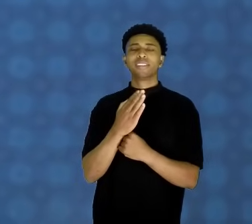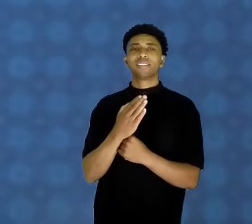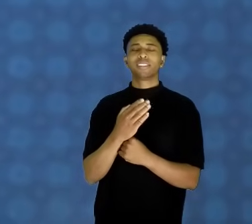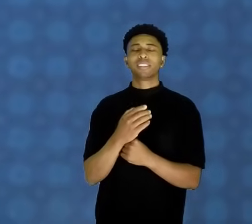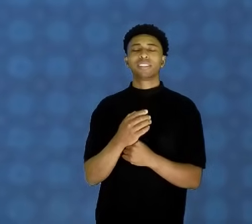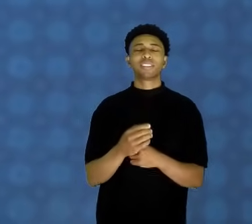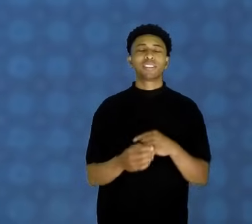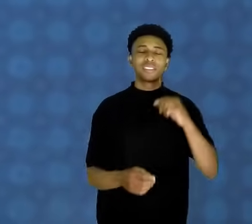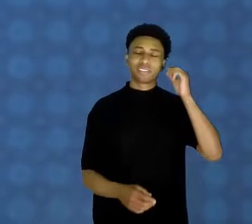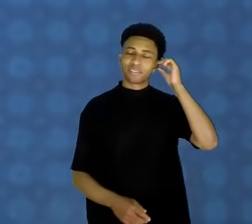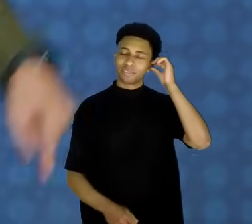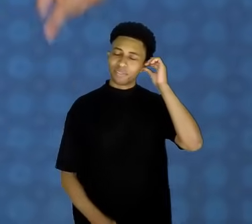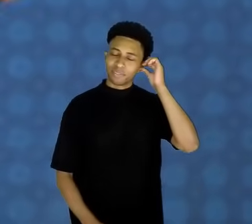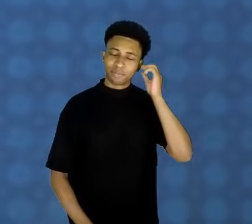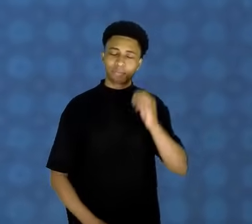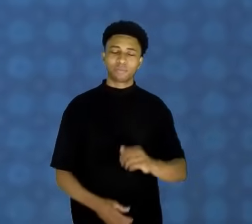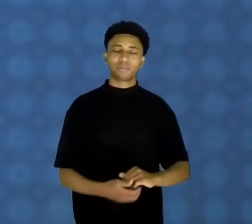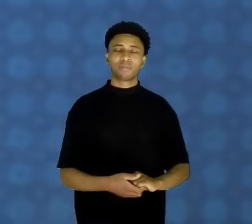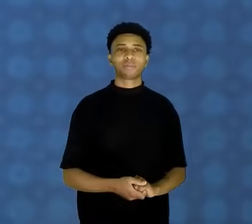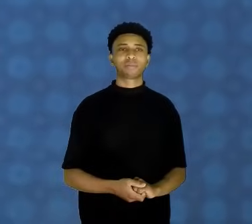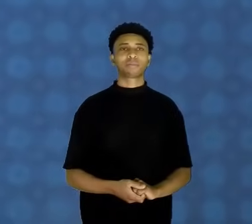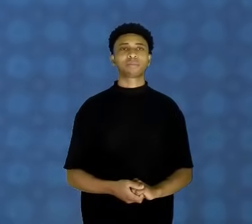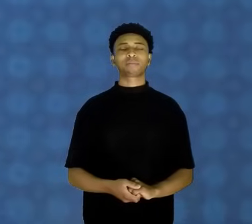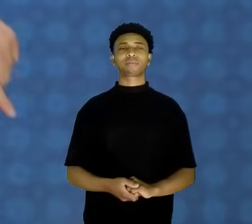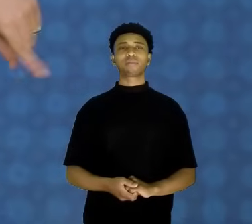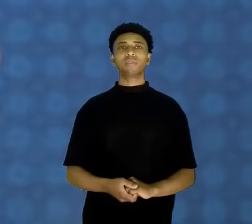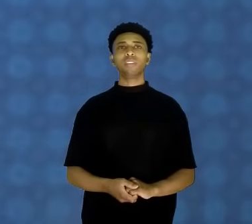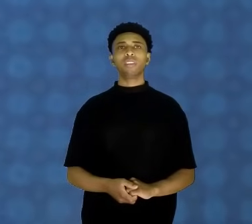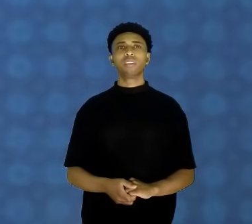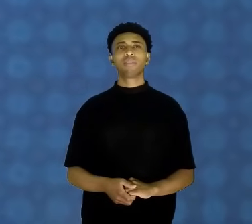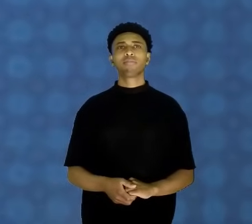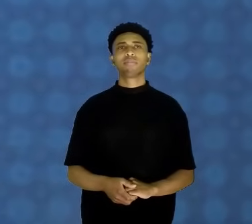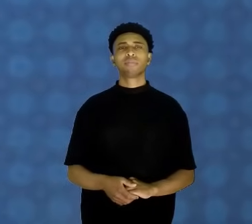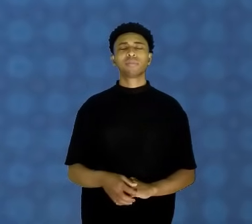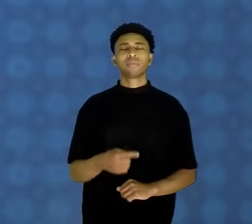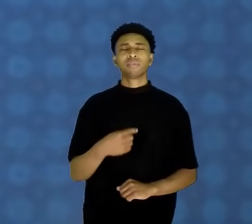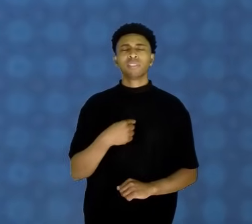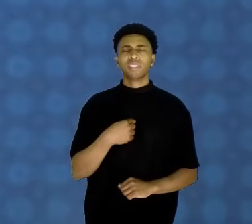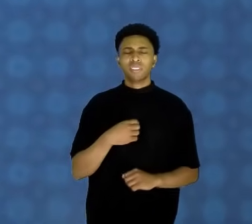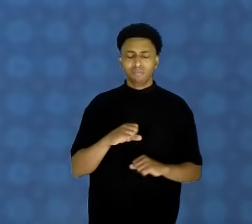estou? Se ninguém sabe como é que eu estou enfrentando os meus dias?